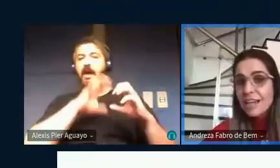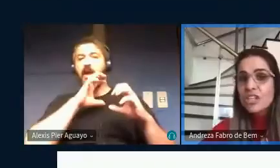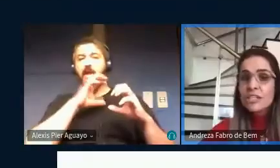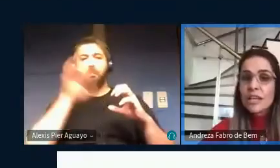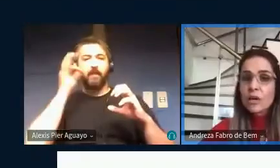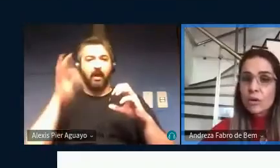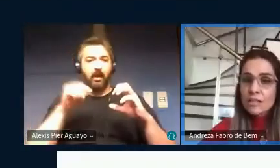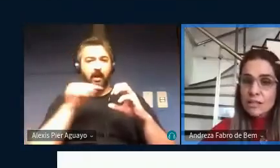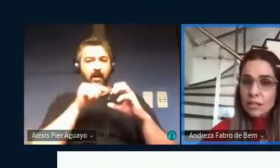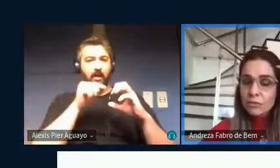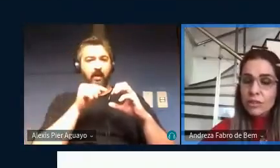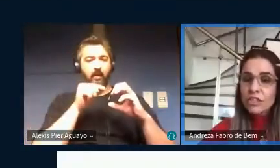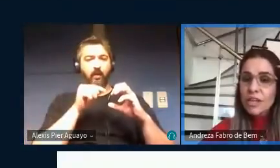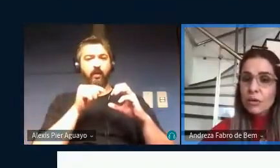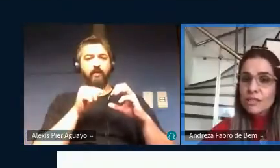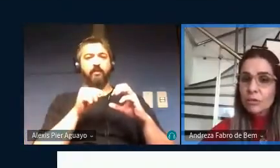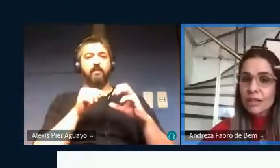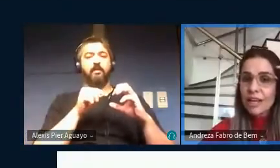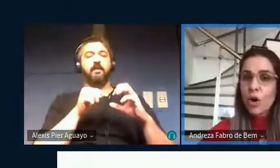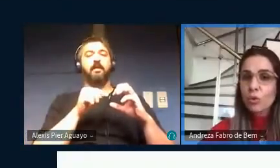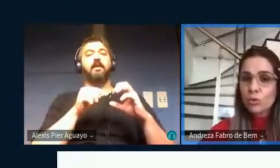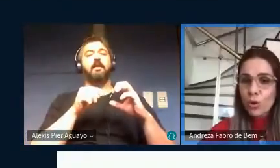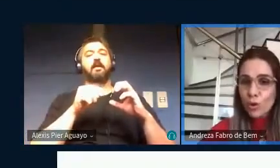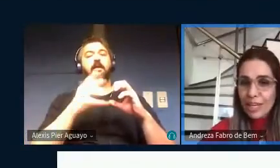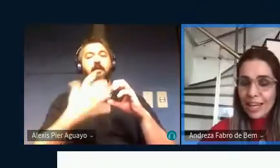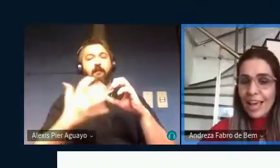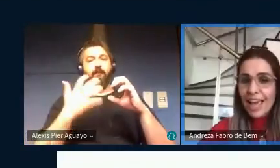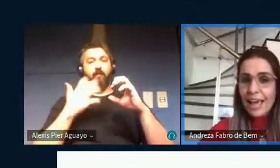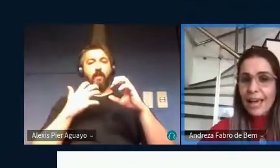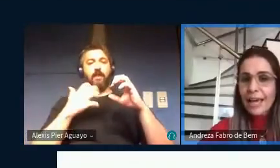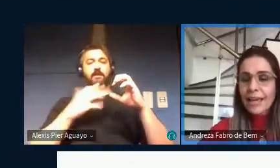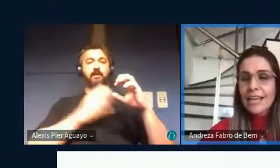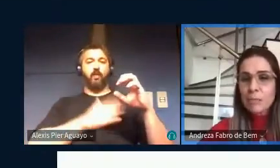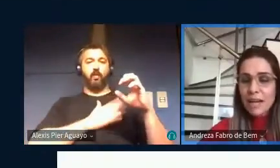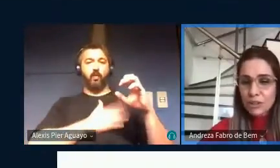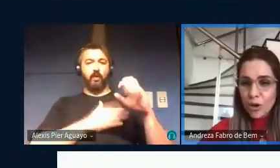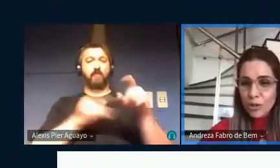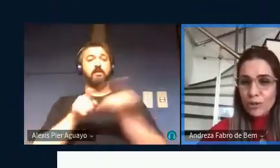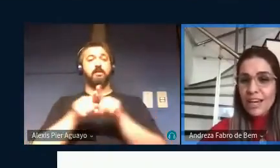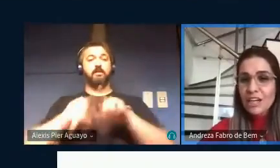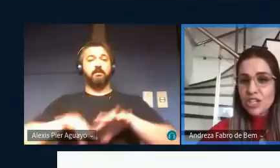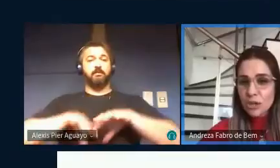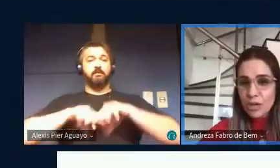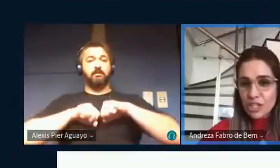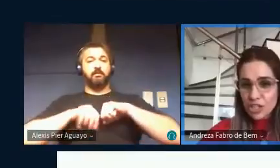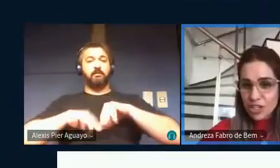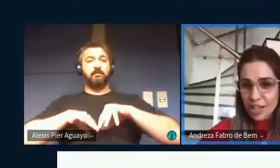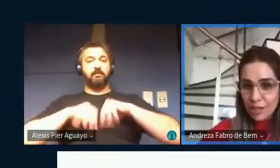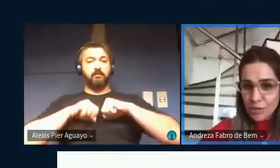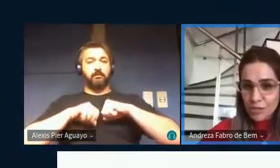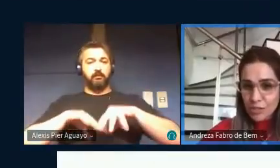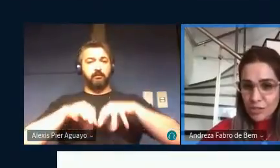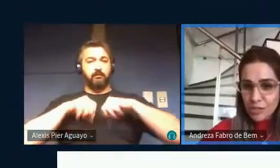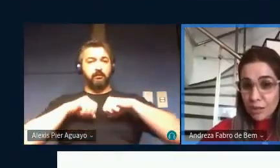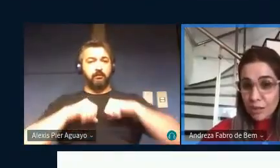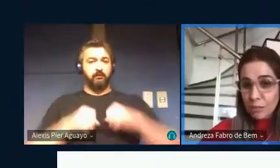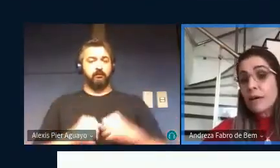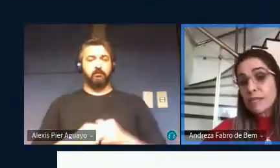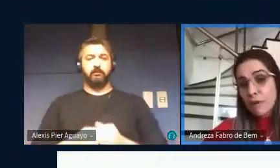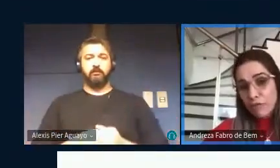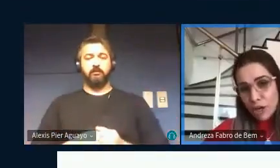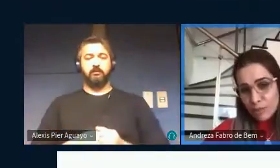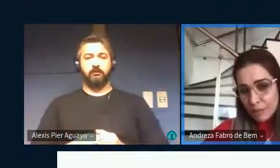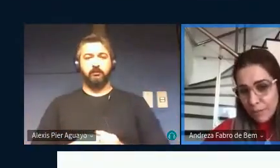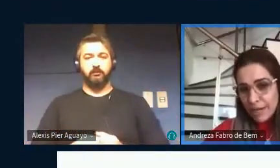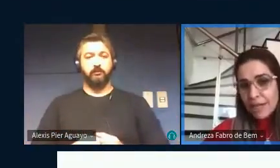a desregulação daquele controle respiratório e cardíaco que a gente tem lá no cérebro. E da